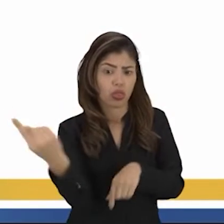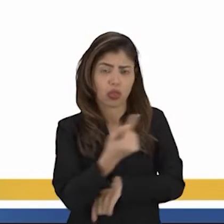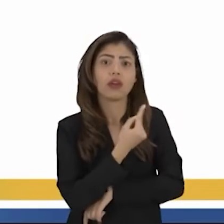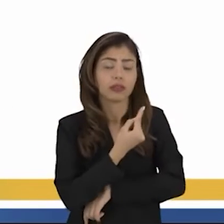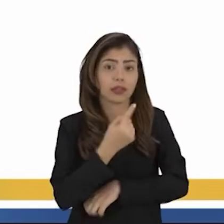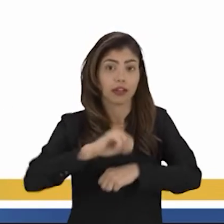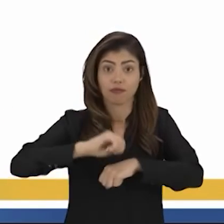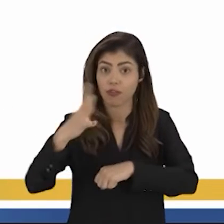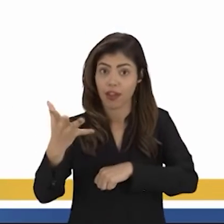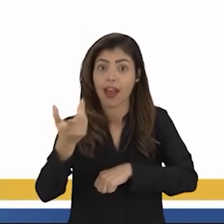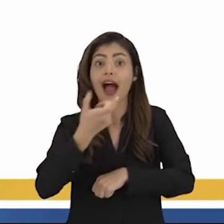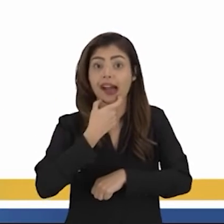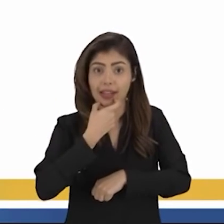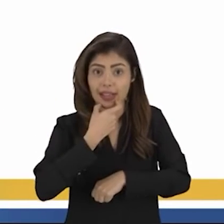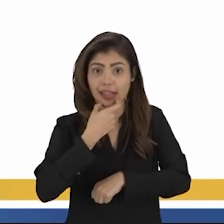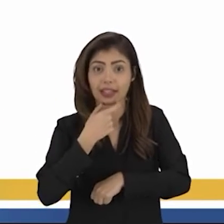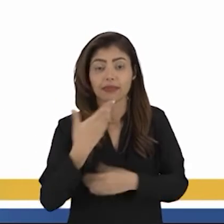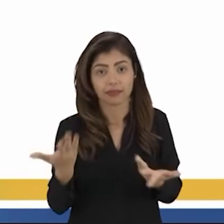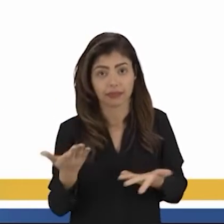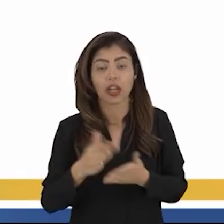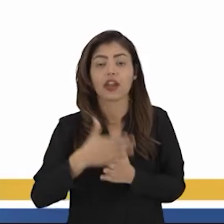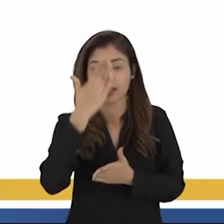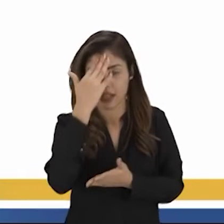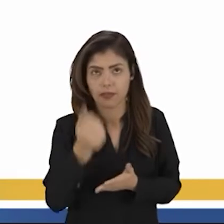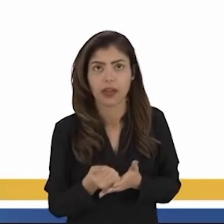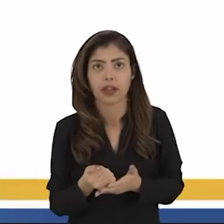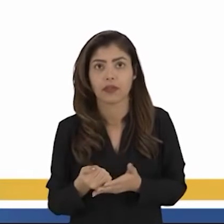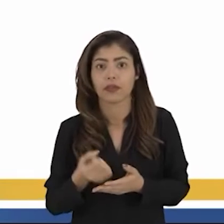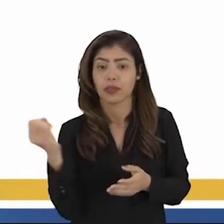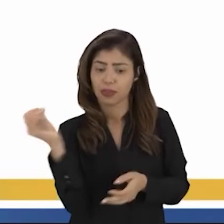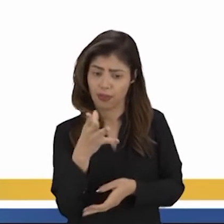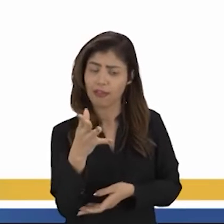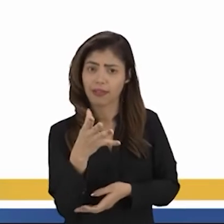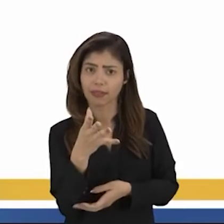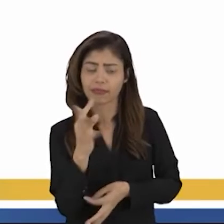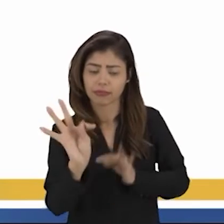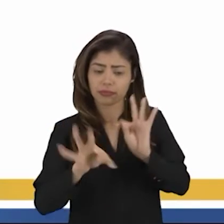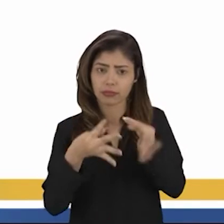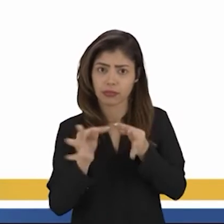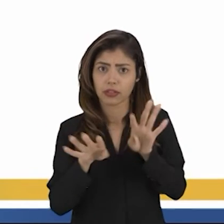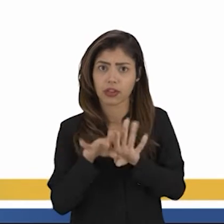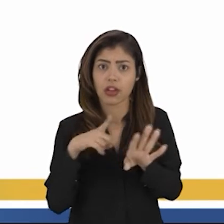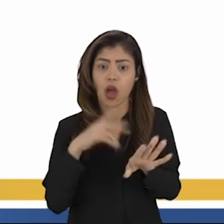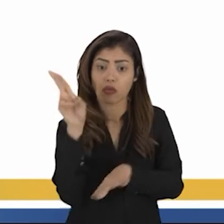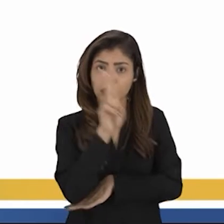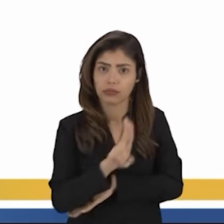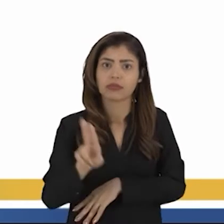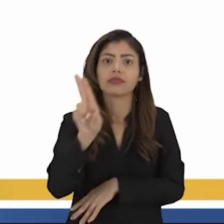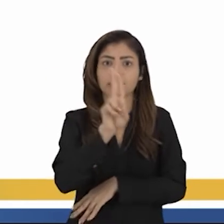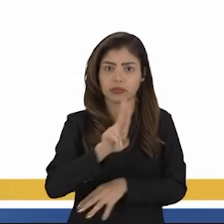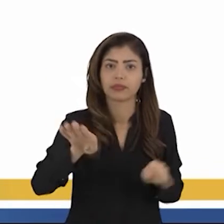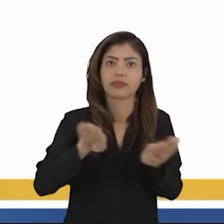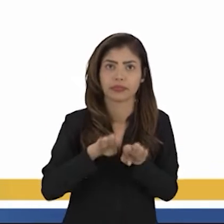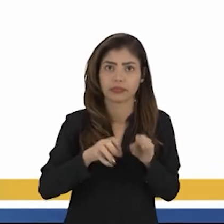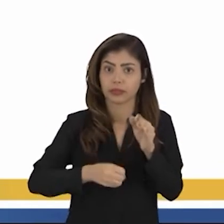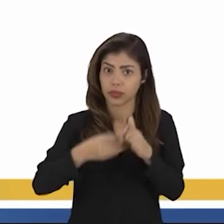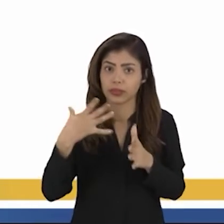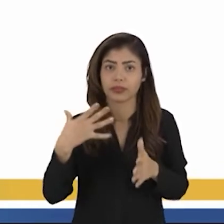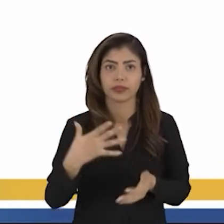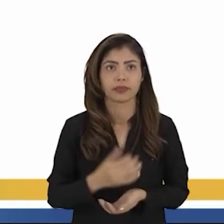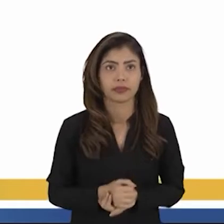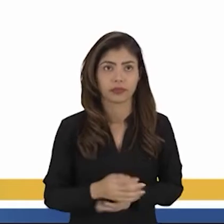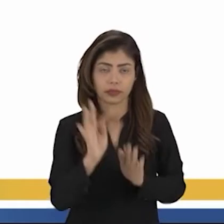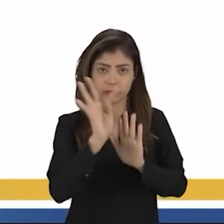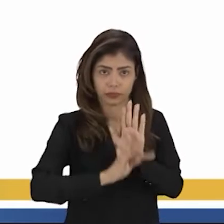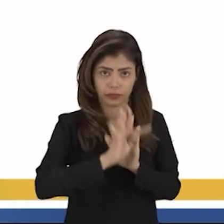um estrangeirismo, é uma palavra inglesa. E nós sabemos que com a nova era da tecnologia, nós utilizamos muitos estrangeirismos. E